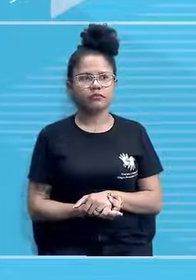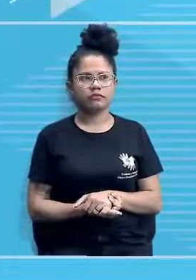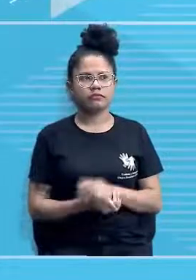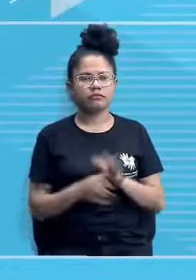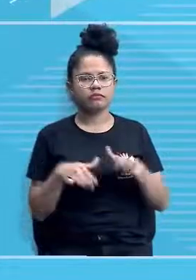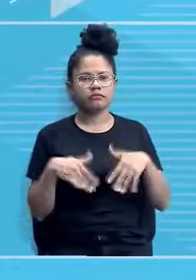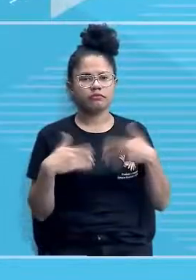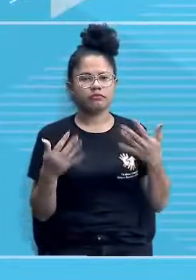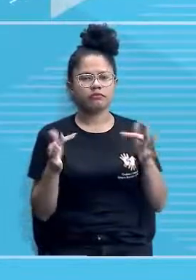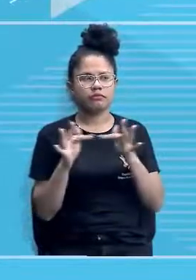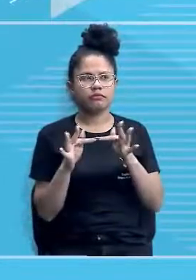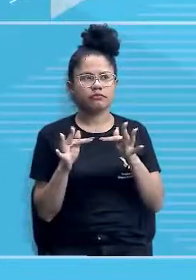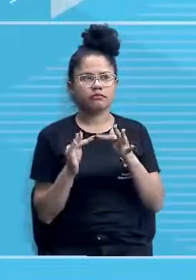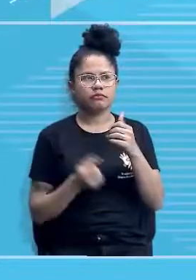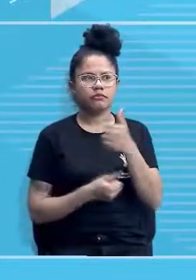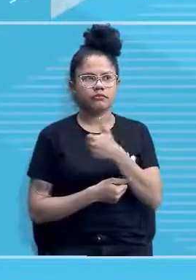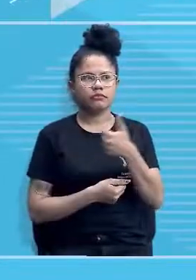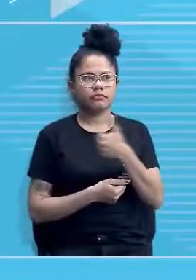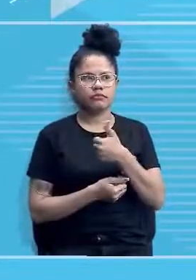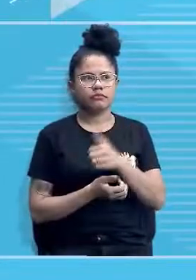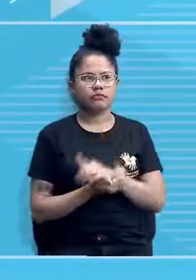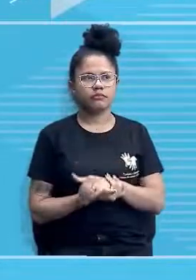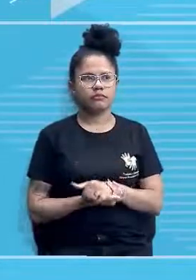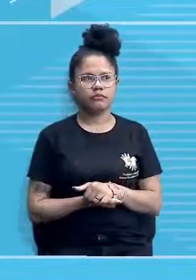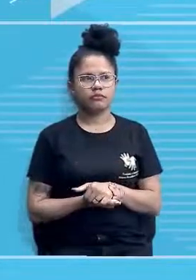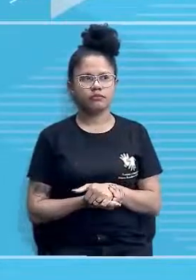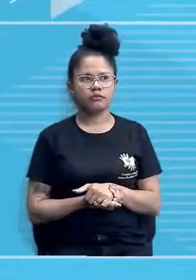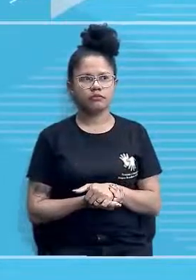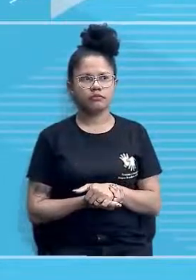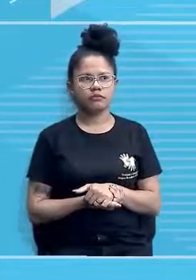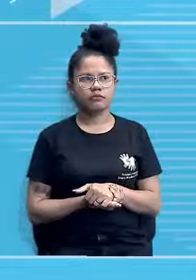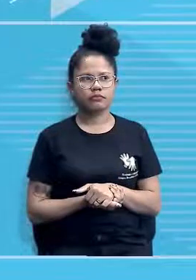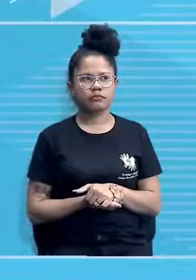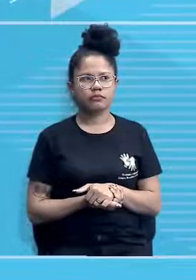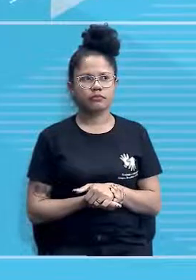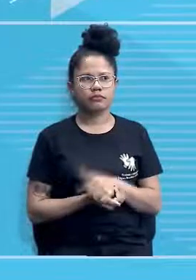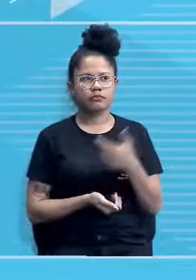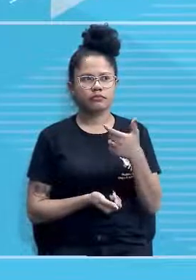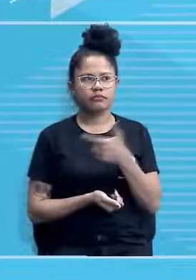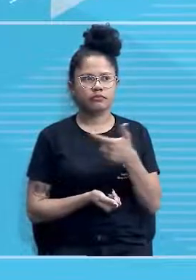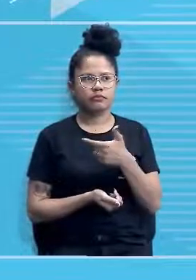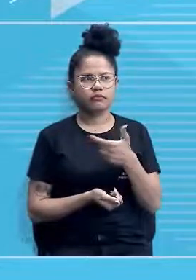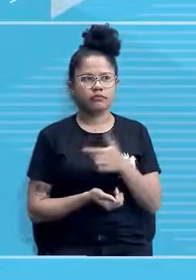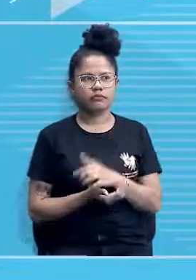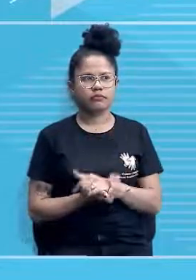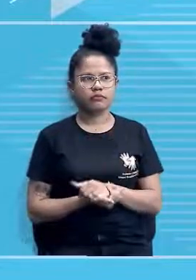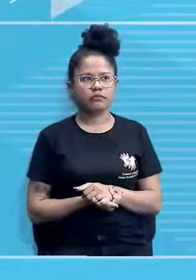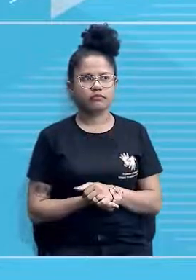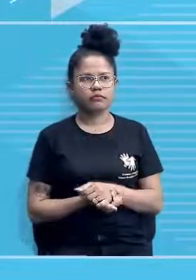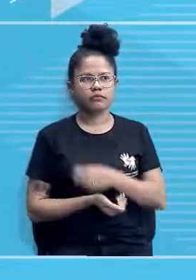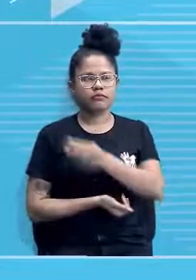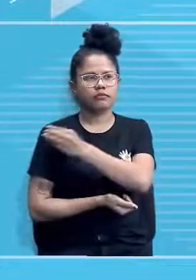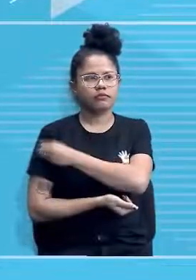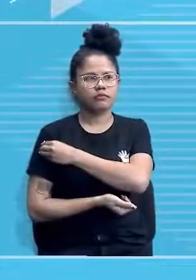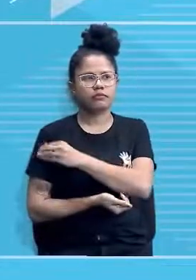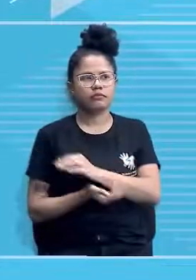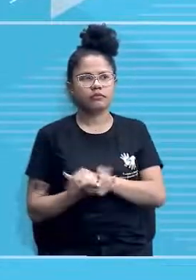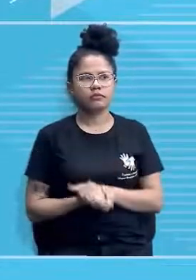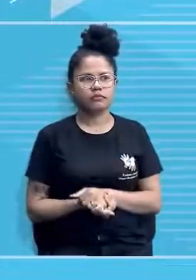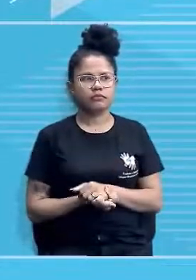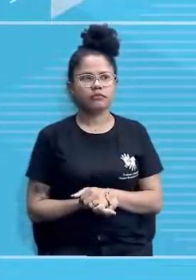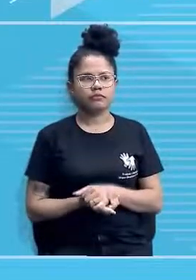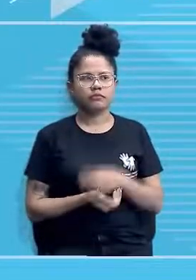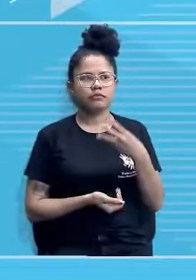as funções a primeira aqui é o máximo do carboxílico a segunda é um álcool o meu que aquele quer